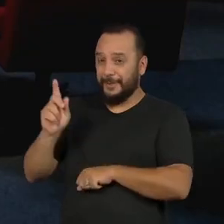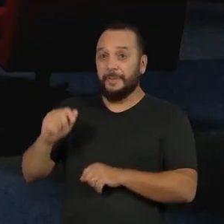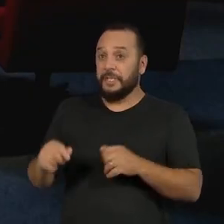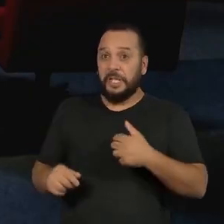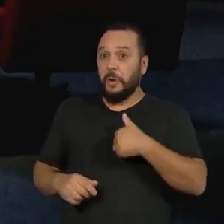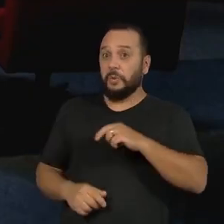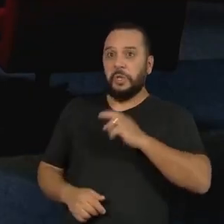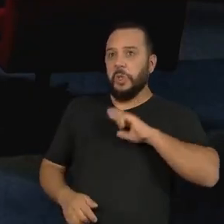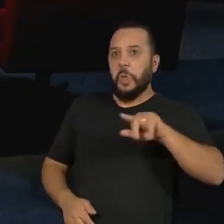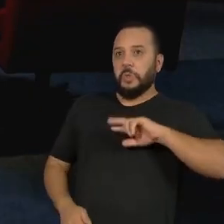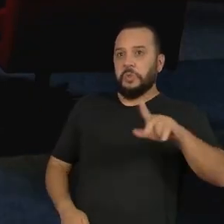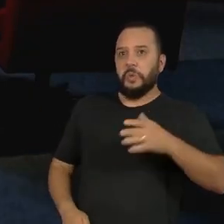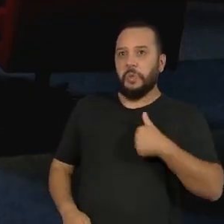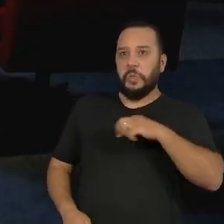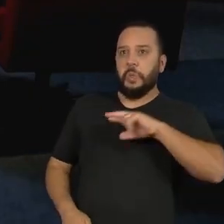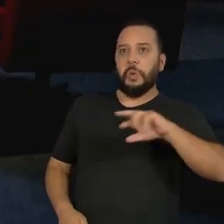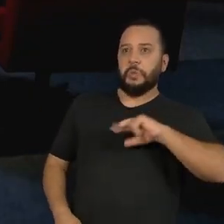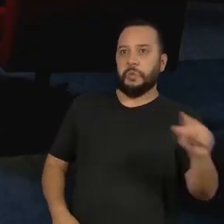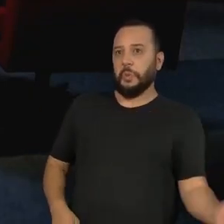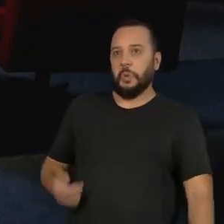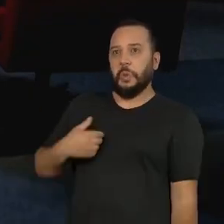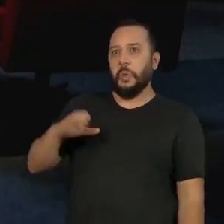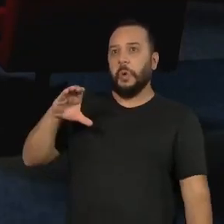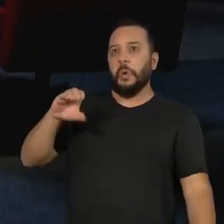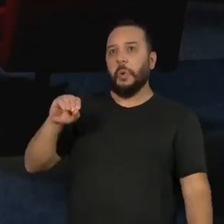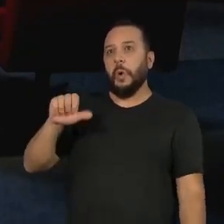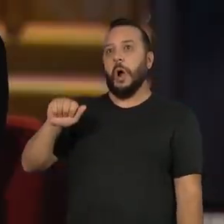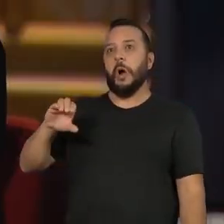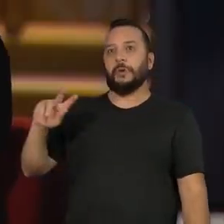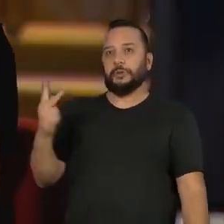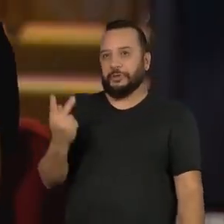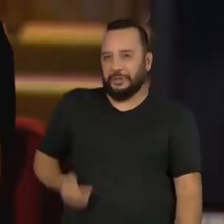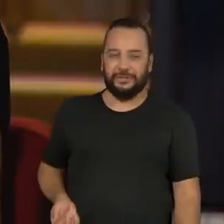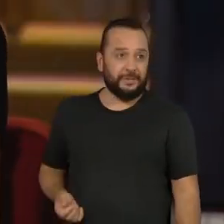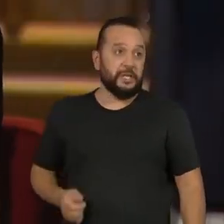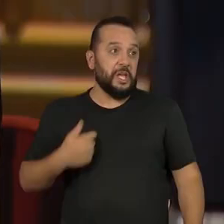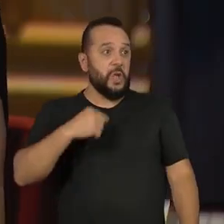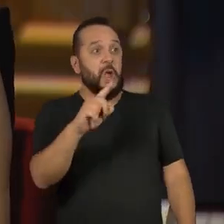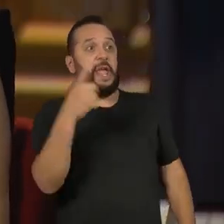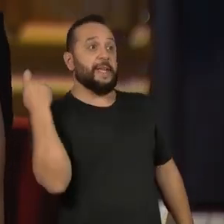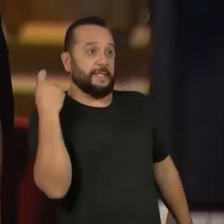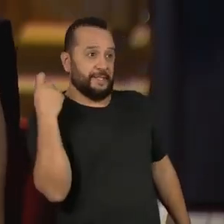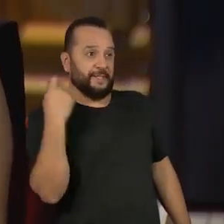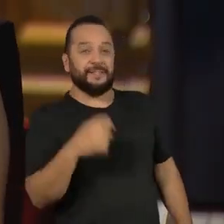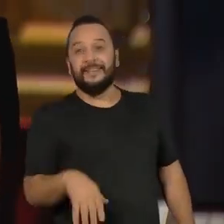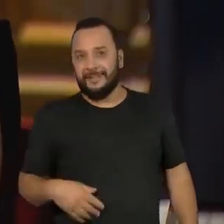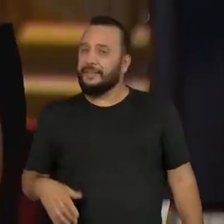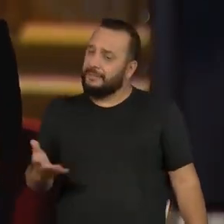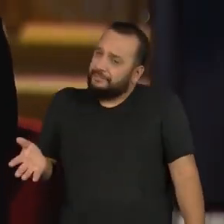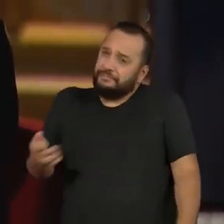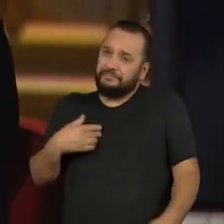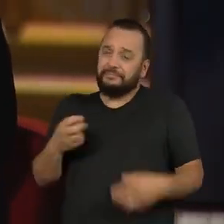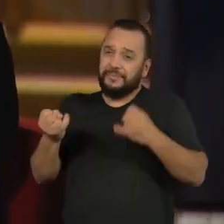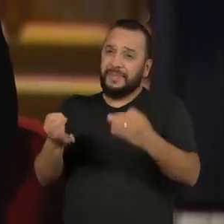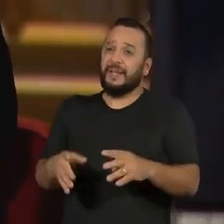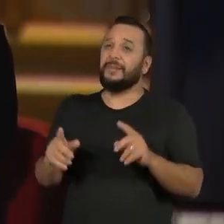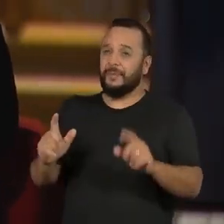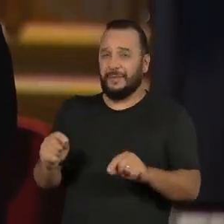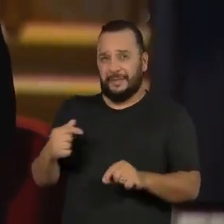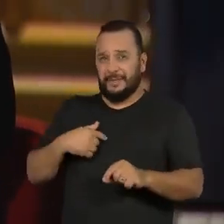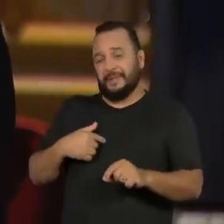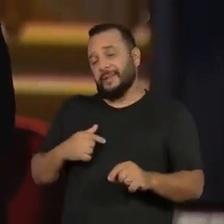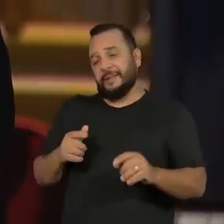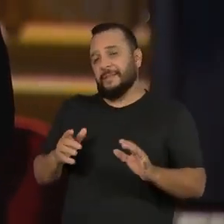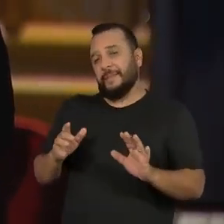não Coach mais ex agora quem sou eu para dizer que eles são Coach eu sou ex Coach né mas acho que a gente tá falando aí fundamentalmente de um